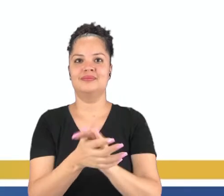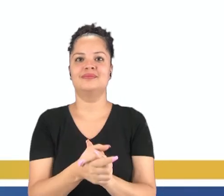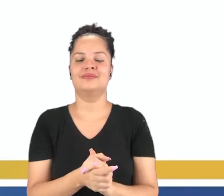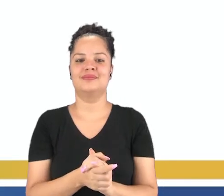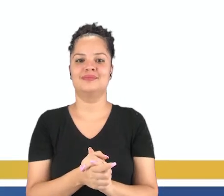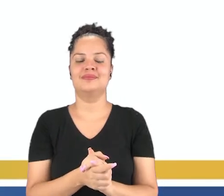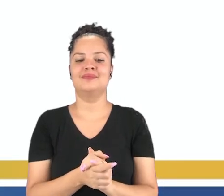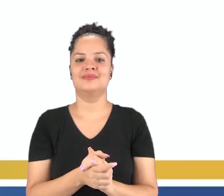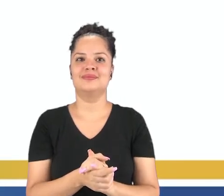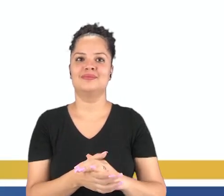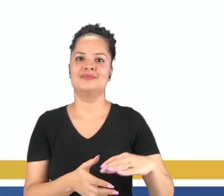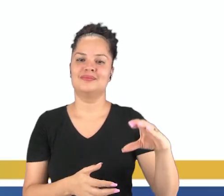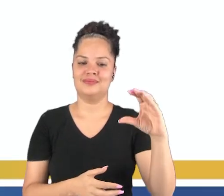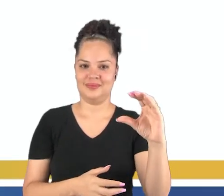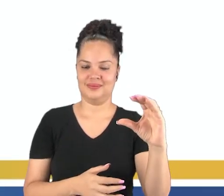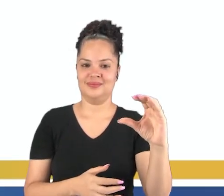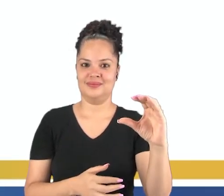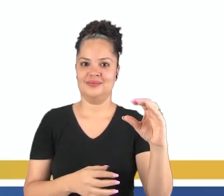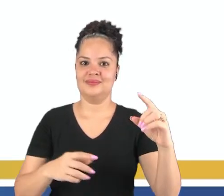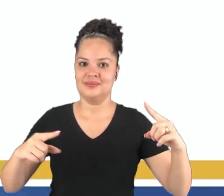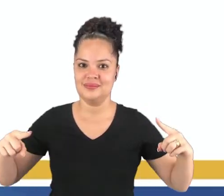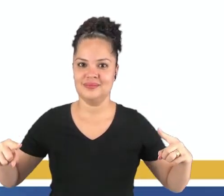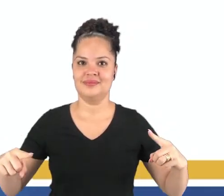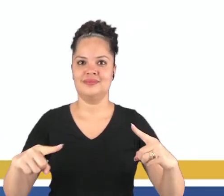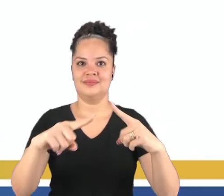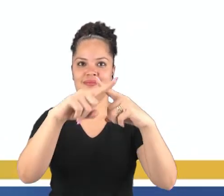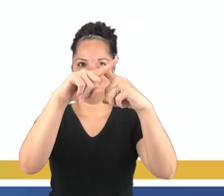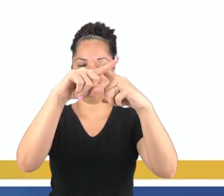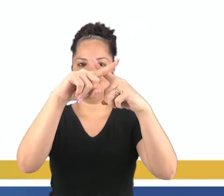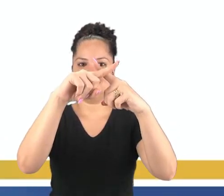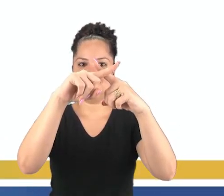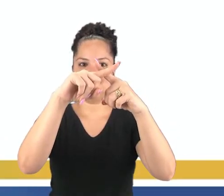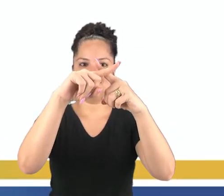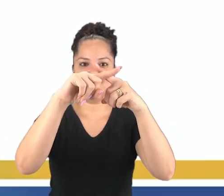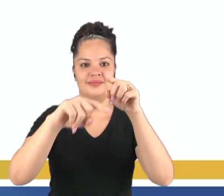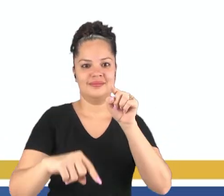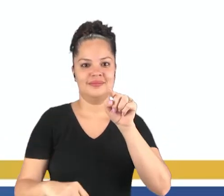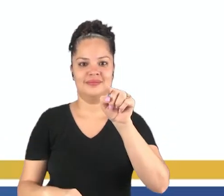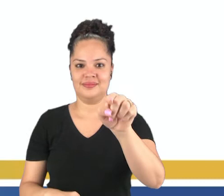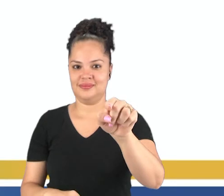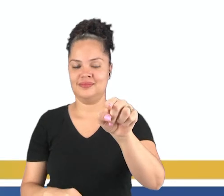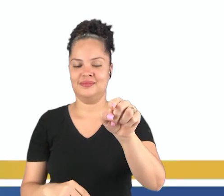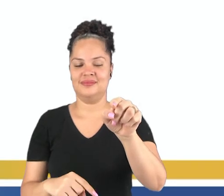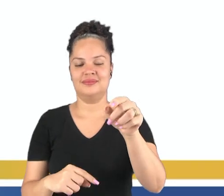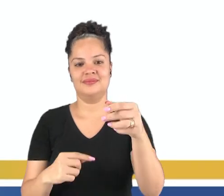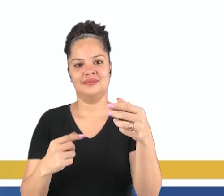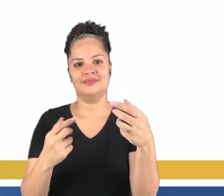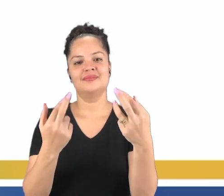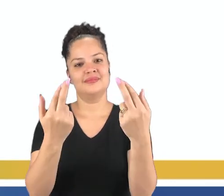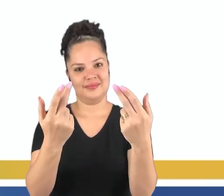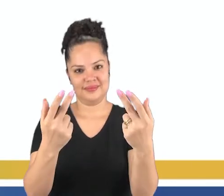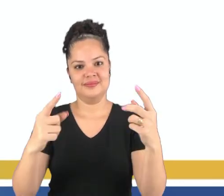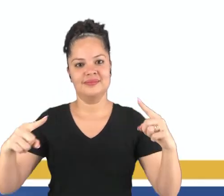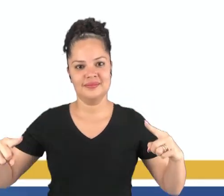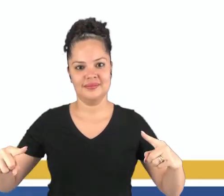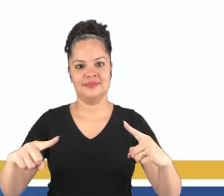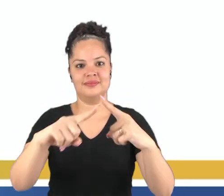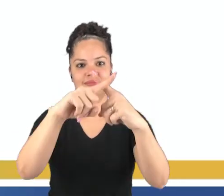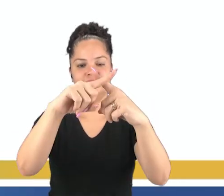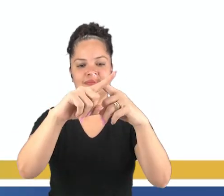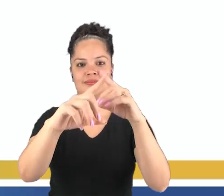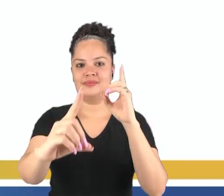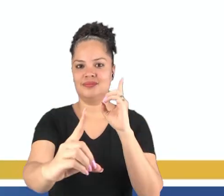graus, beleza? E na letra C, retas concorrentes são retas que compartilham um ponto em comum, né? Se tocam em apenas um